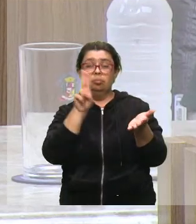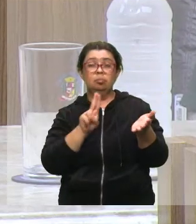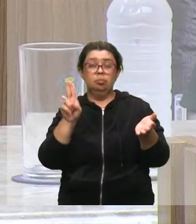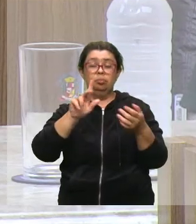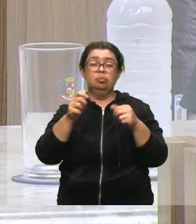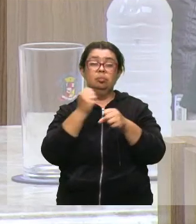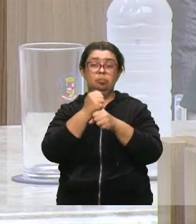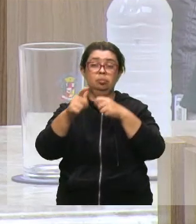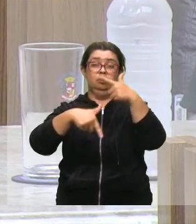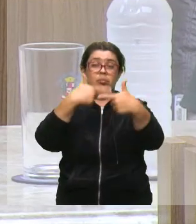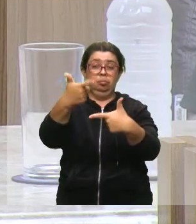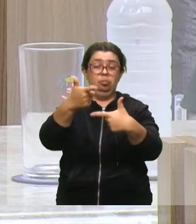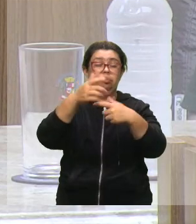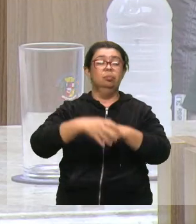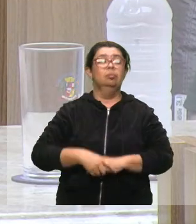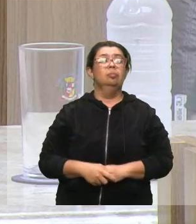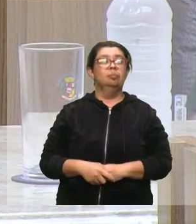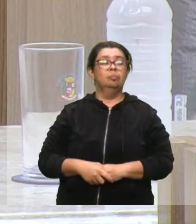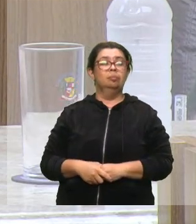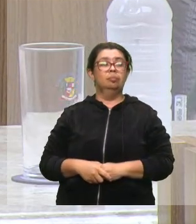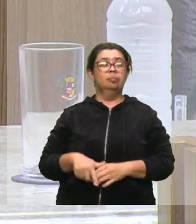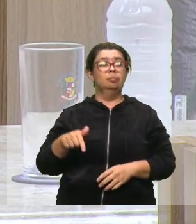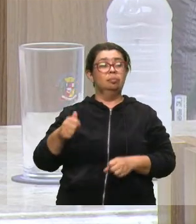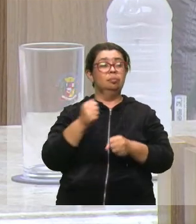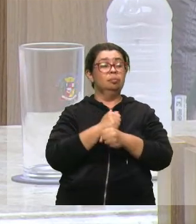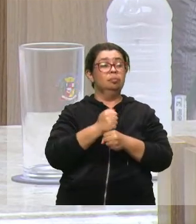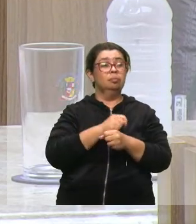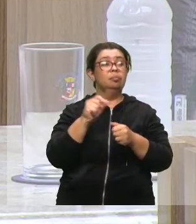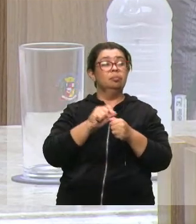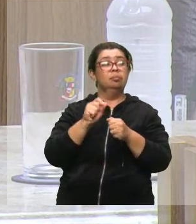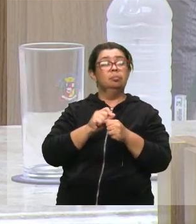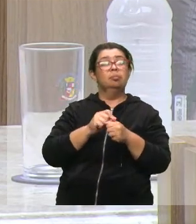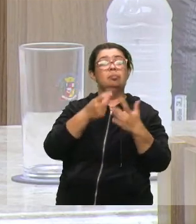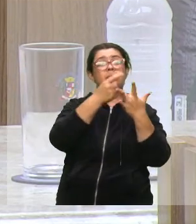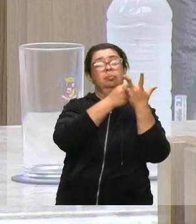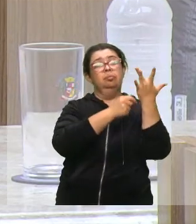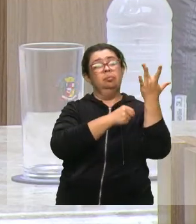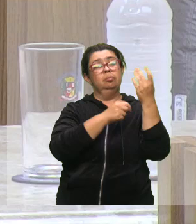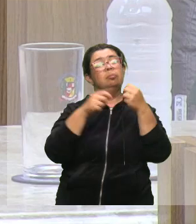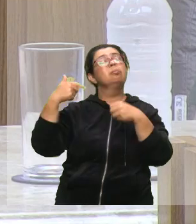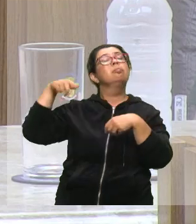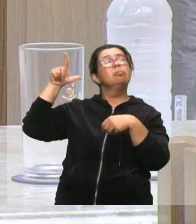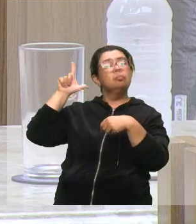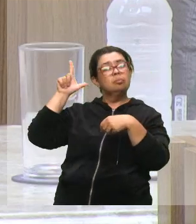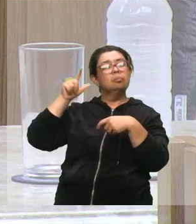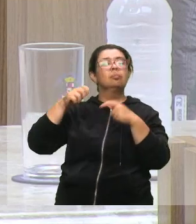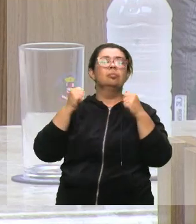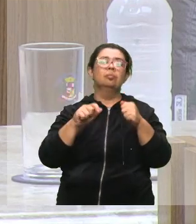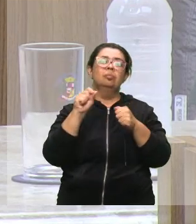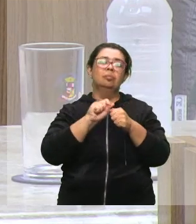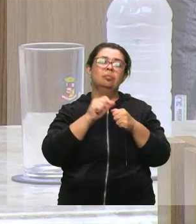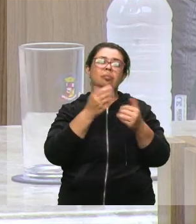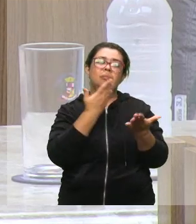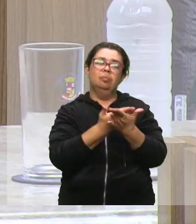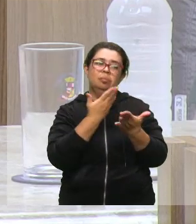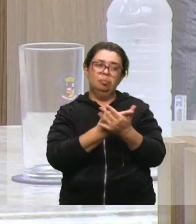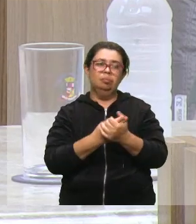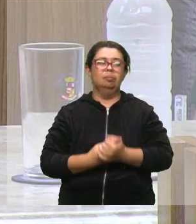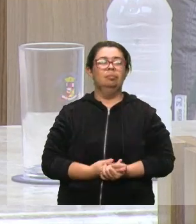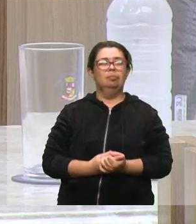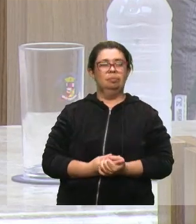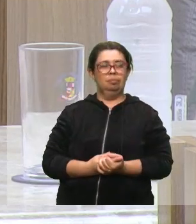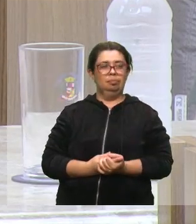seguinte. E esse ano foi nos apresentado antes no Conselho, e foi possível fazer essa avaliação